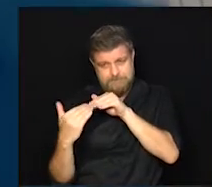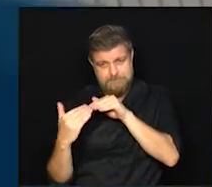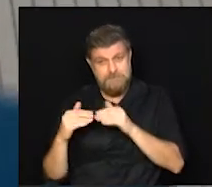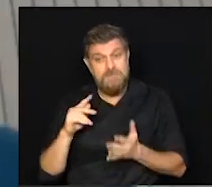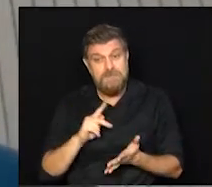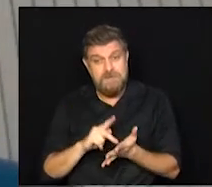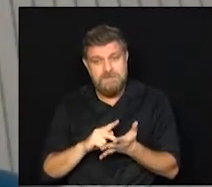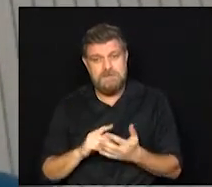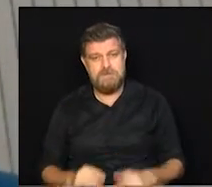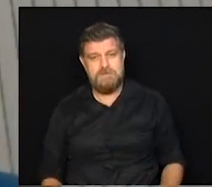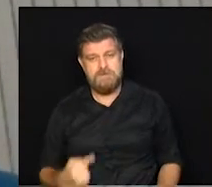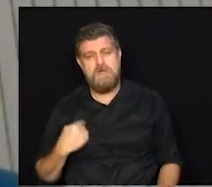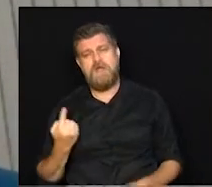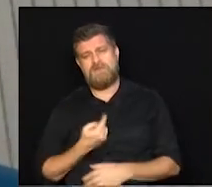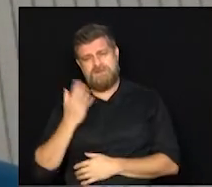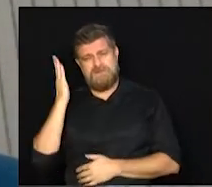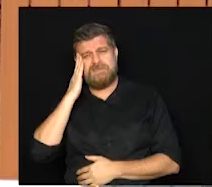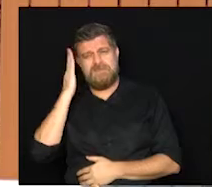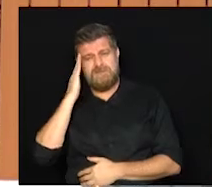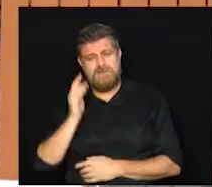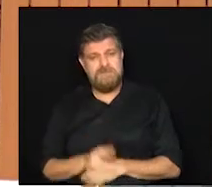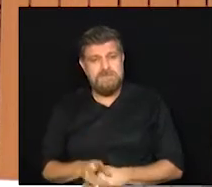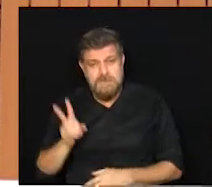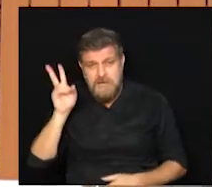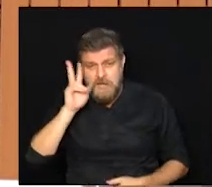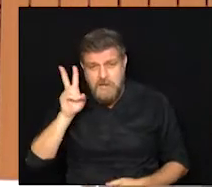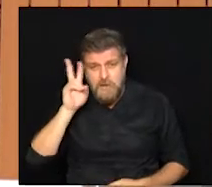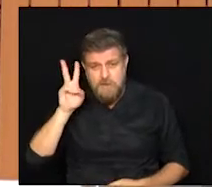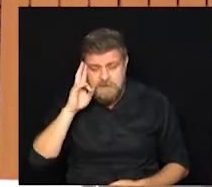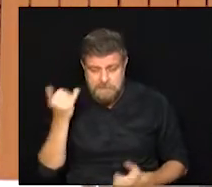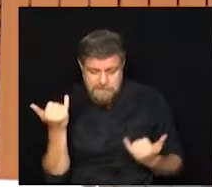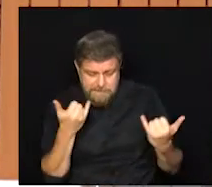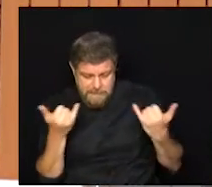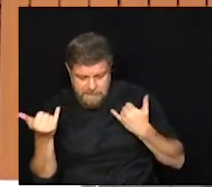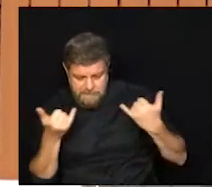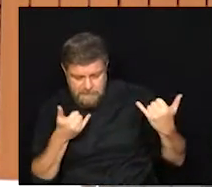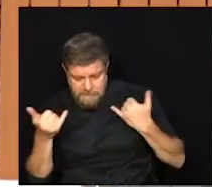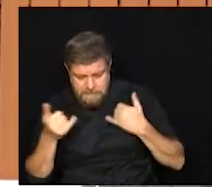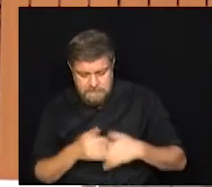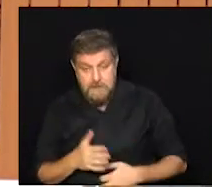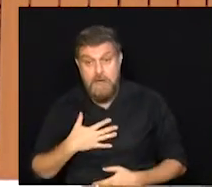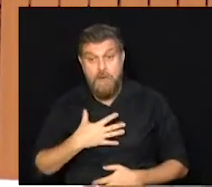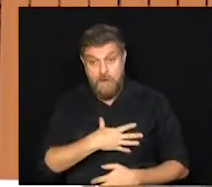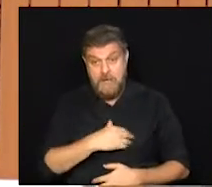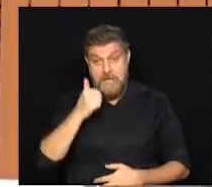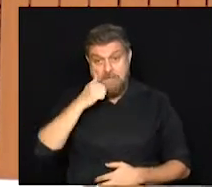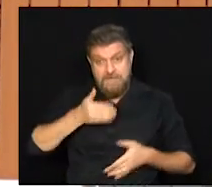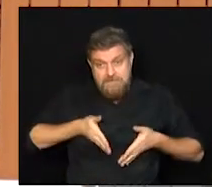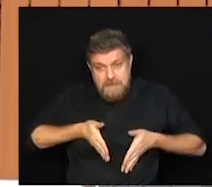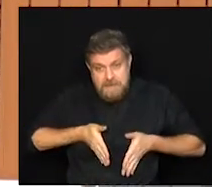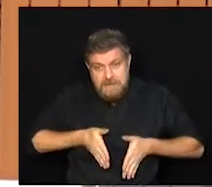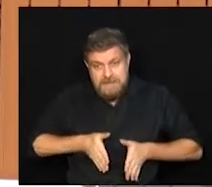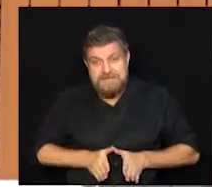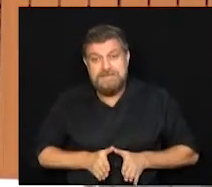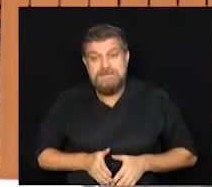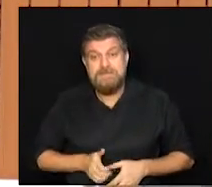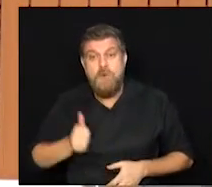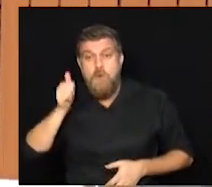Só nós sabemos, né, Malu? Eu lembro de um relato, quando minha filha nasceu, que a minha